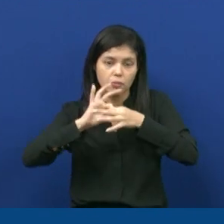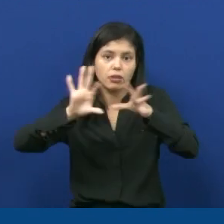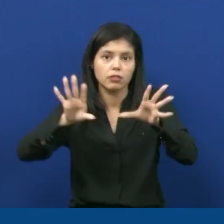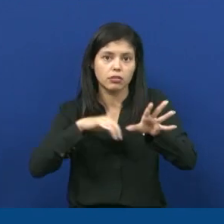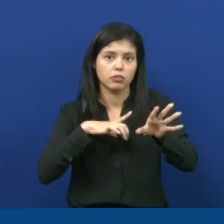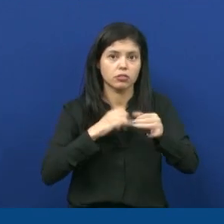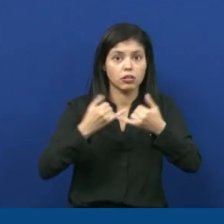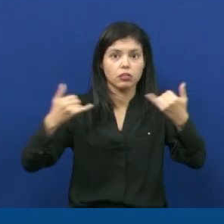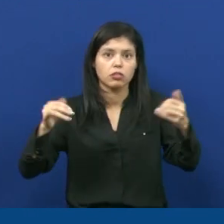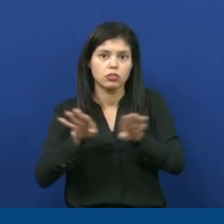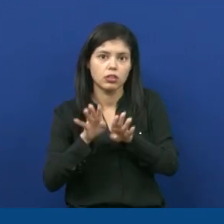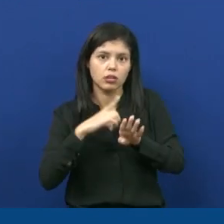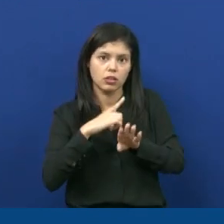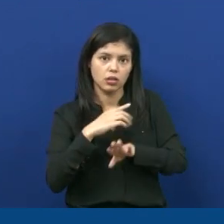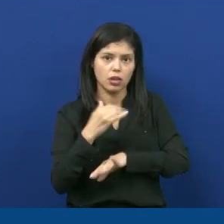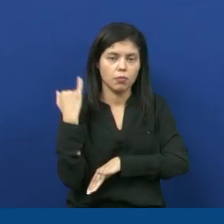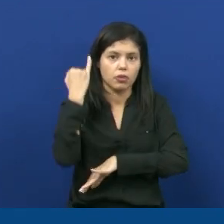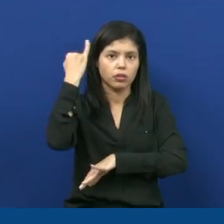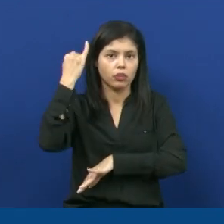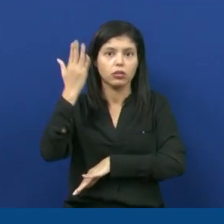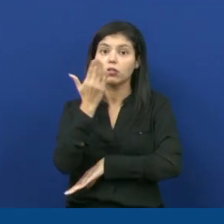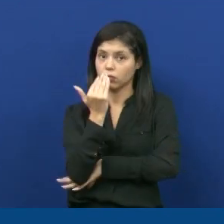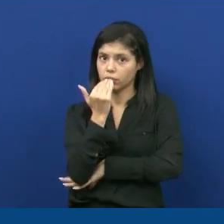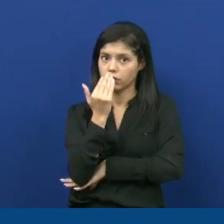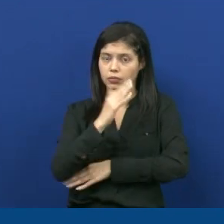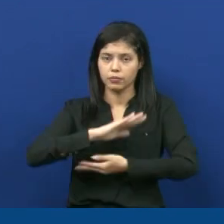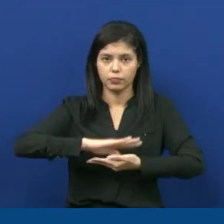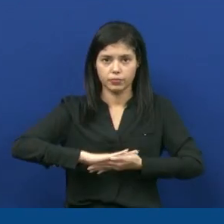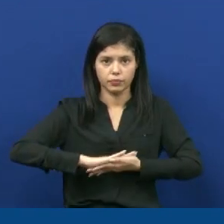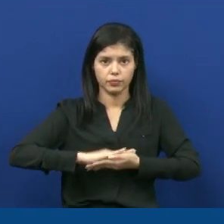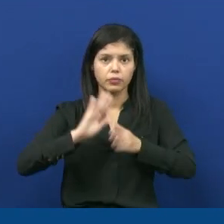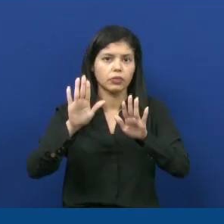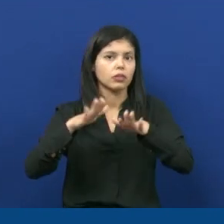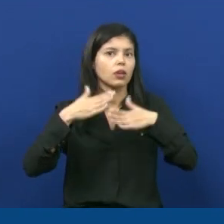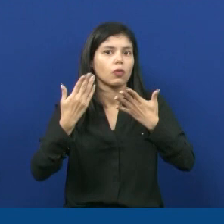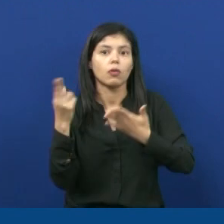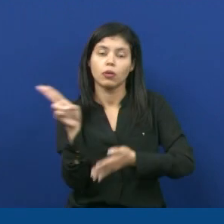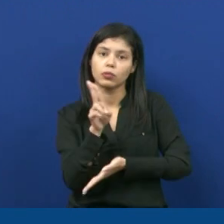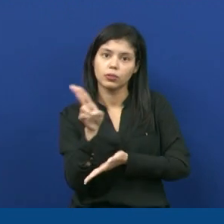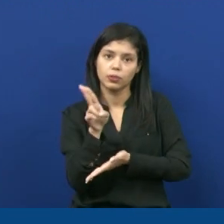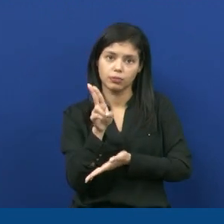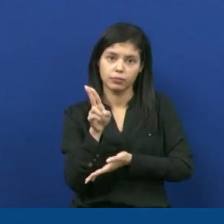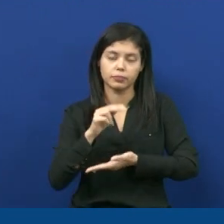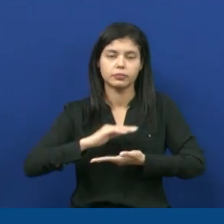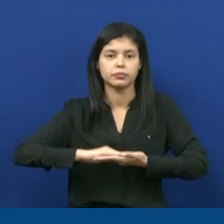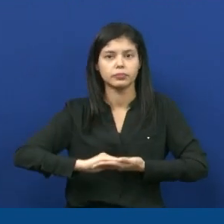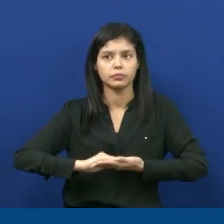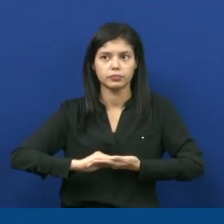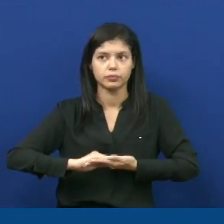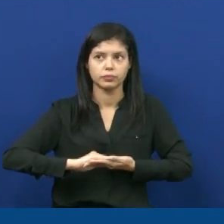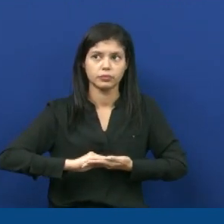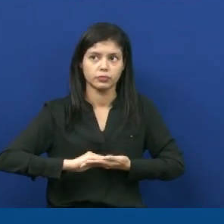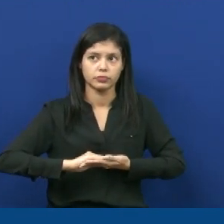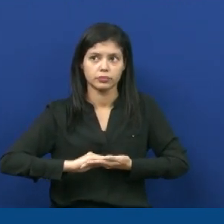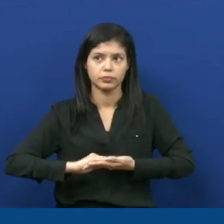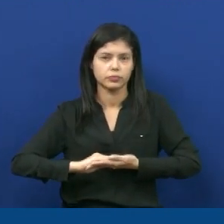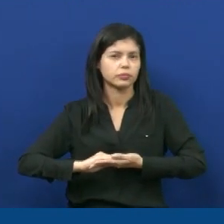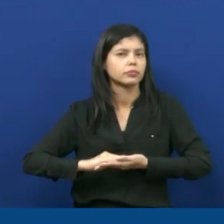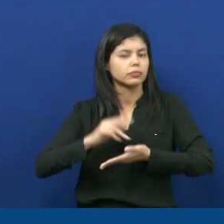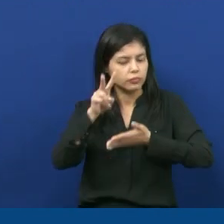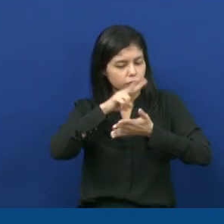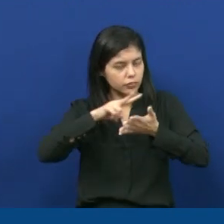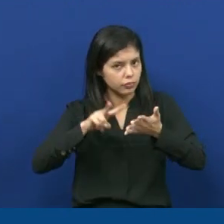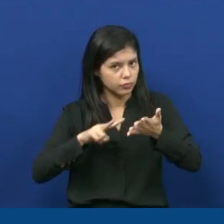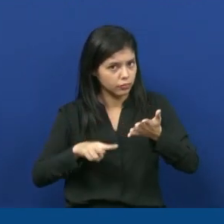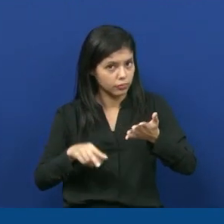de energia proveniente principalmente da alimentação. Qual é o nome desse processo? Deem uma lida